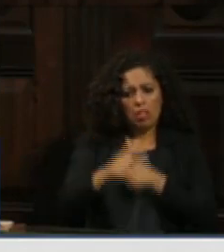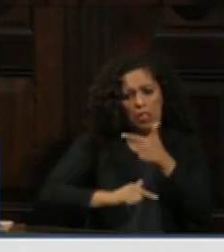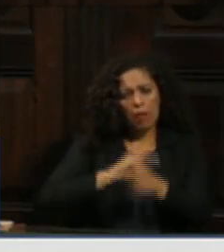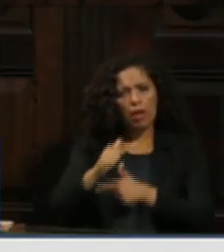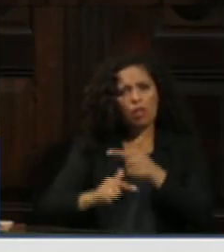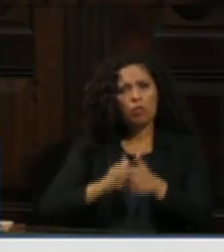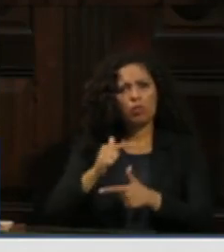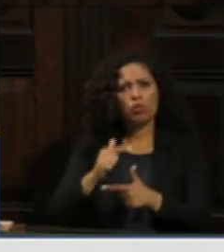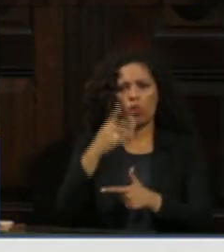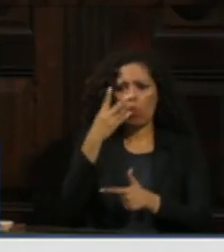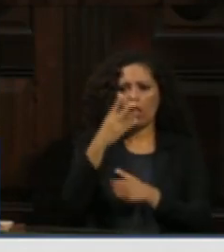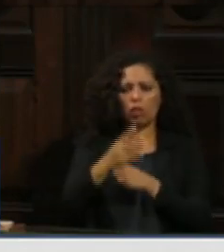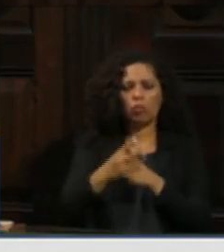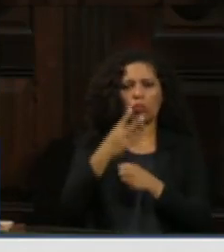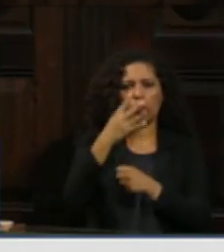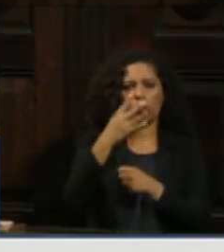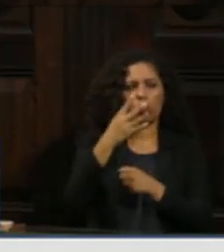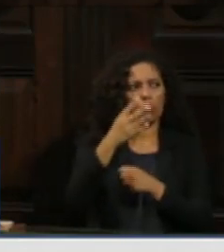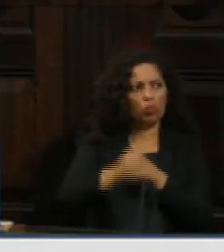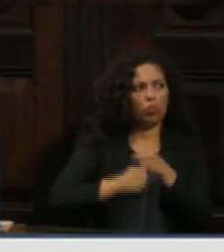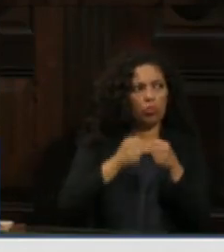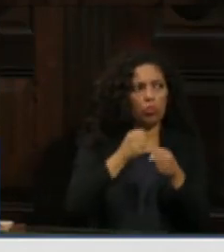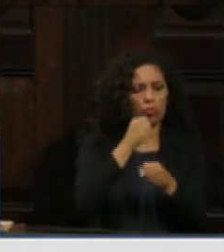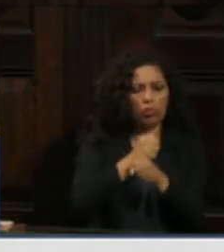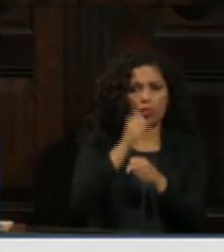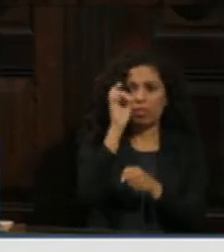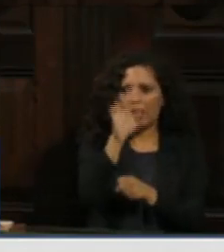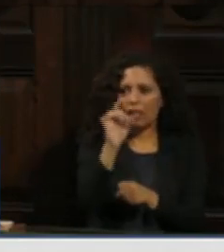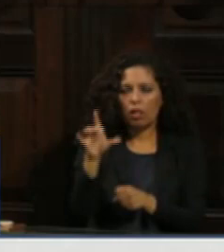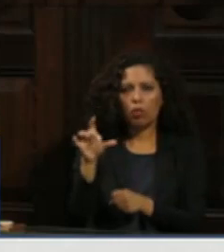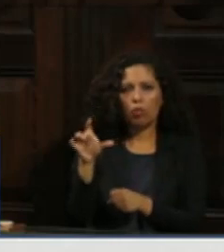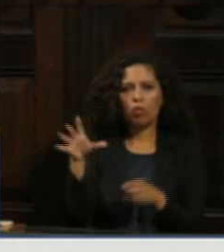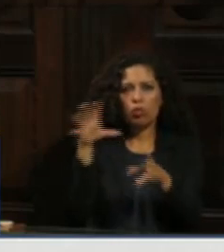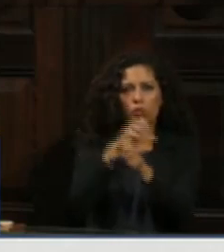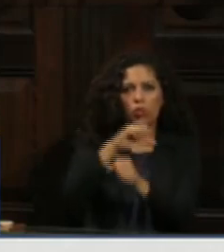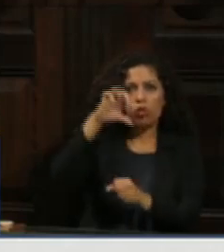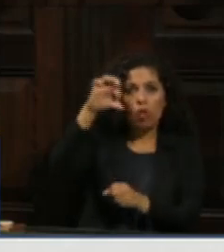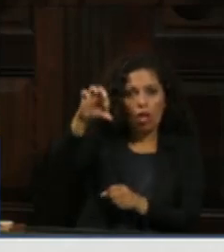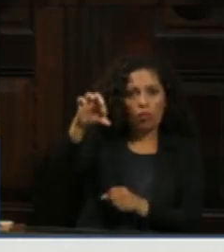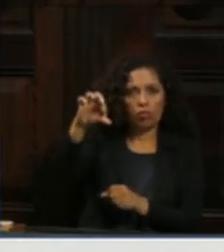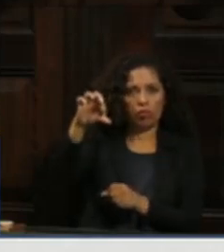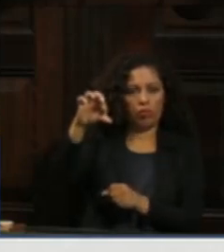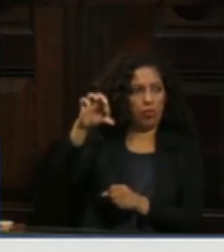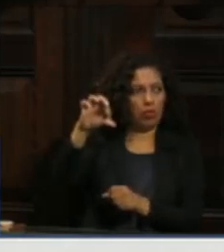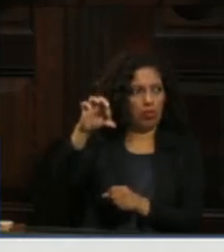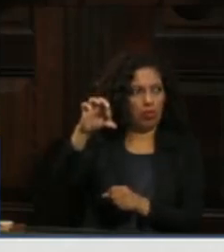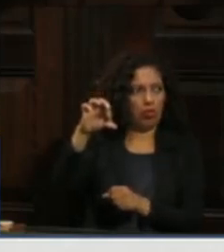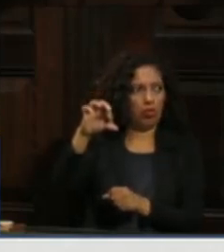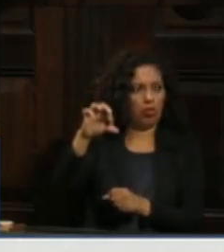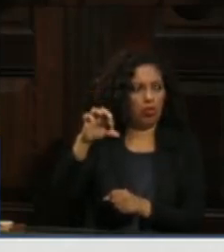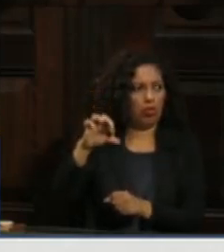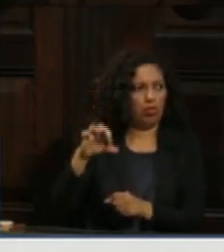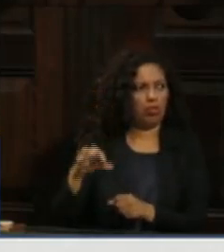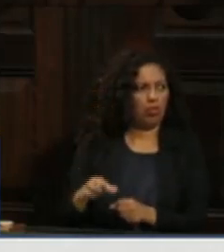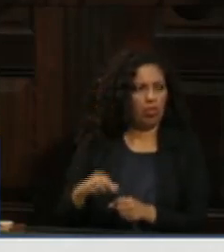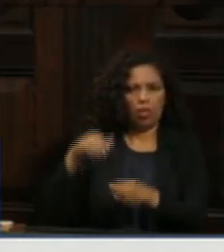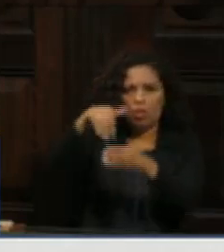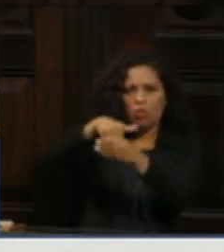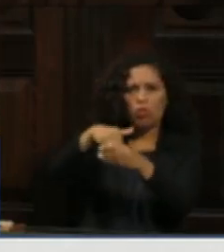todos os quadros aqui não tivessem nenhum compromisso com a coisa pública, nenhum compromisso com a ética, com a honra pessoal, com